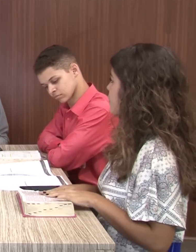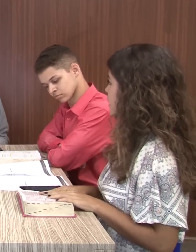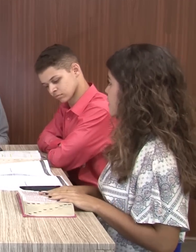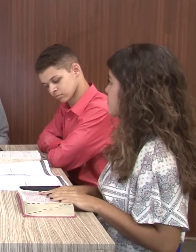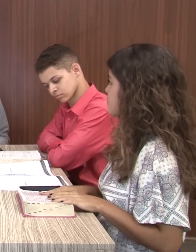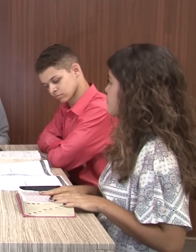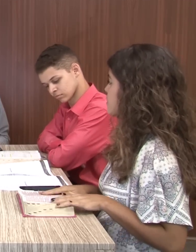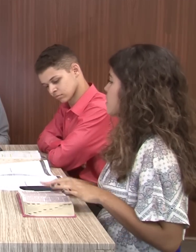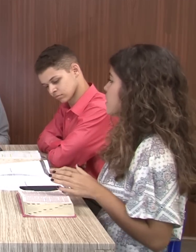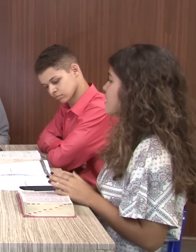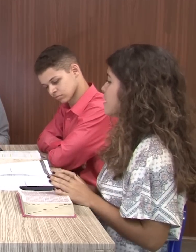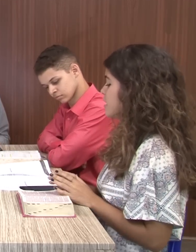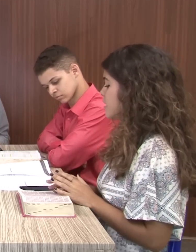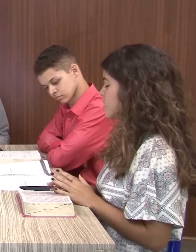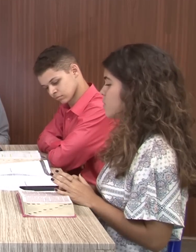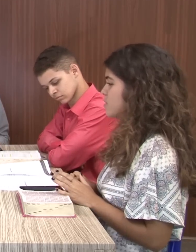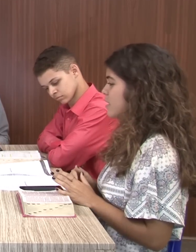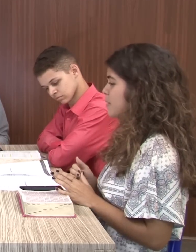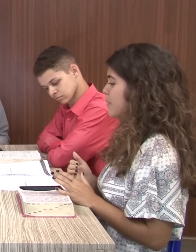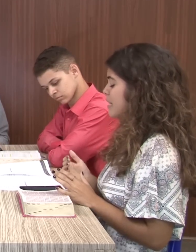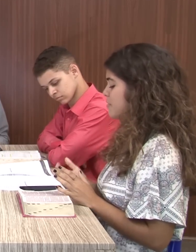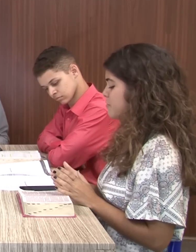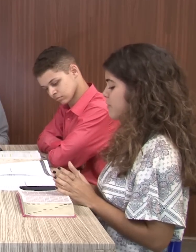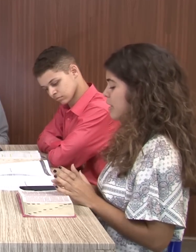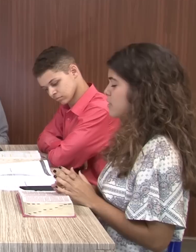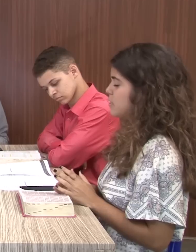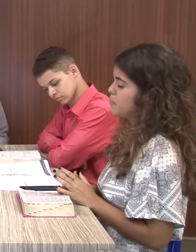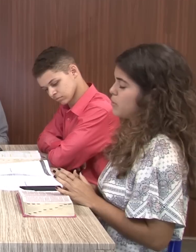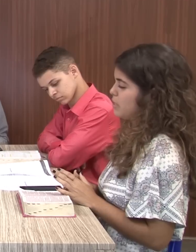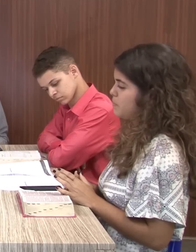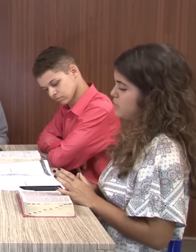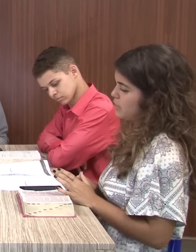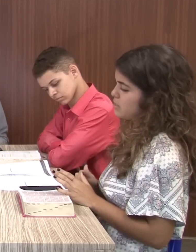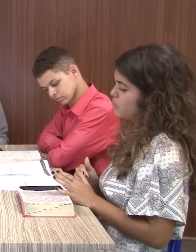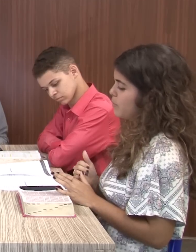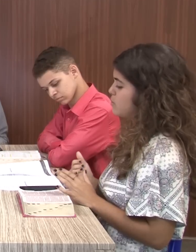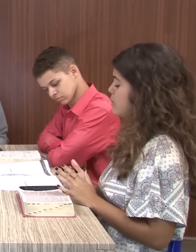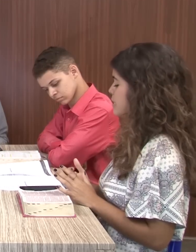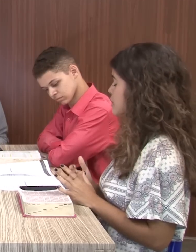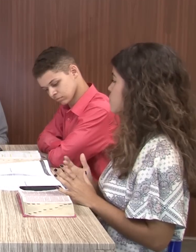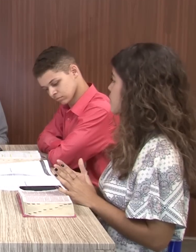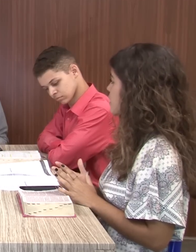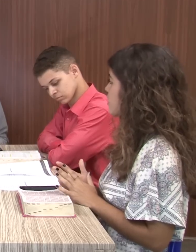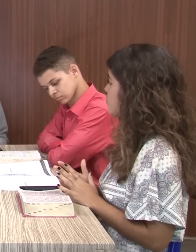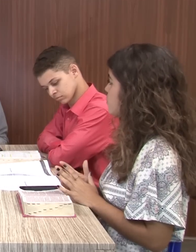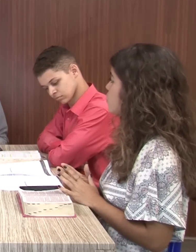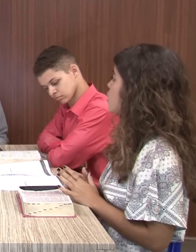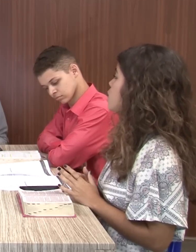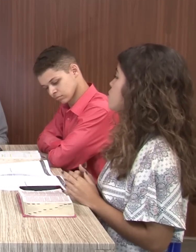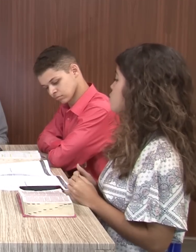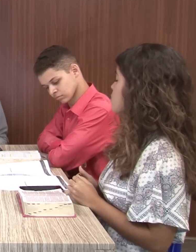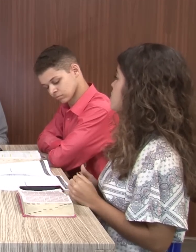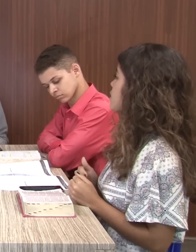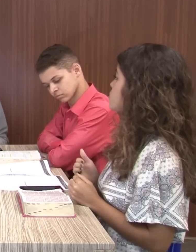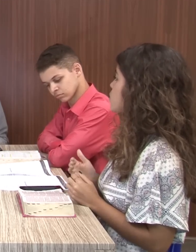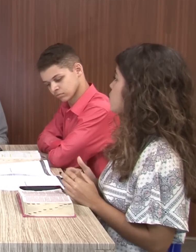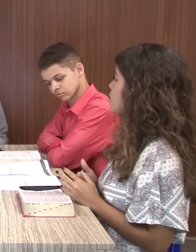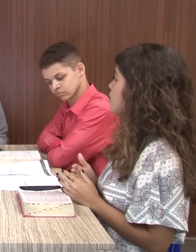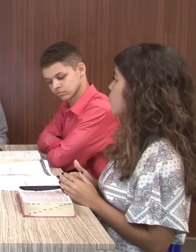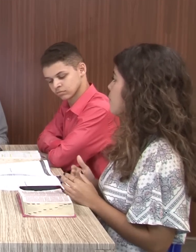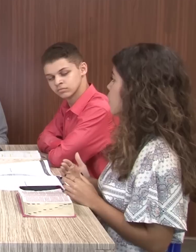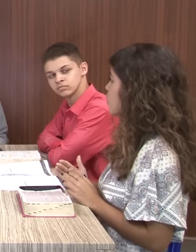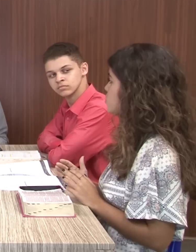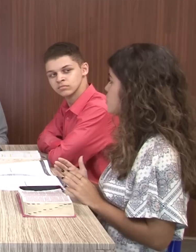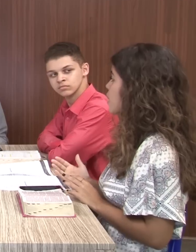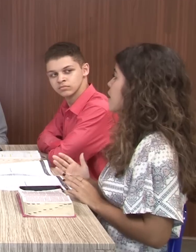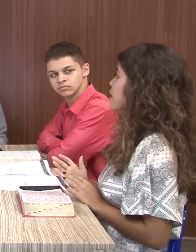estará preparada. E a palavra fala em Apocalipse que esse momento será tão terrível que os homens eles